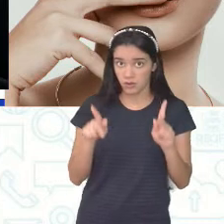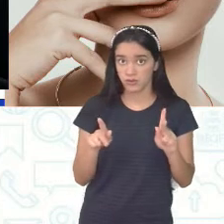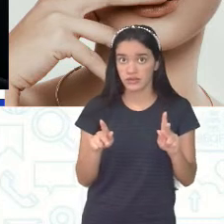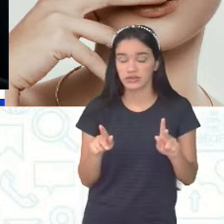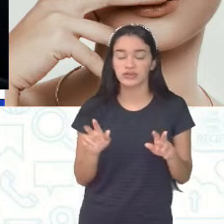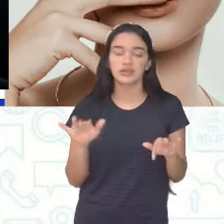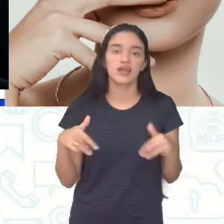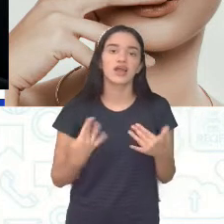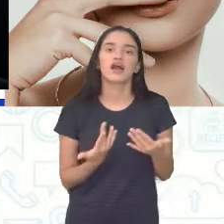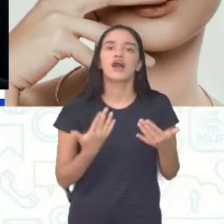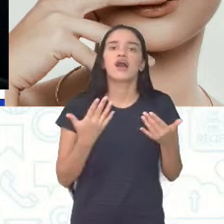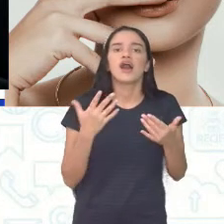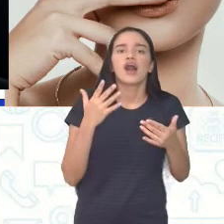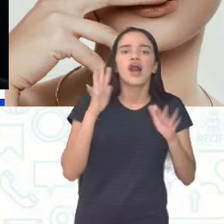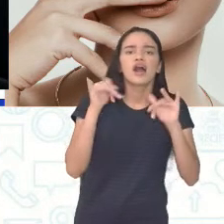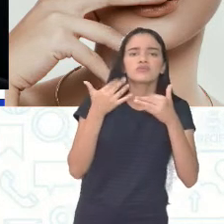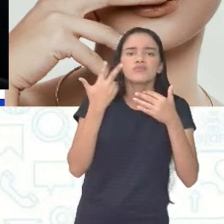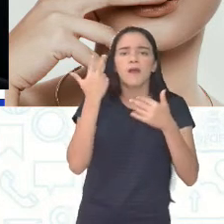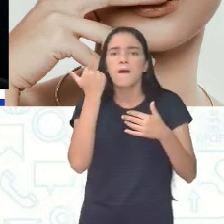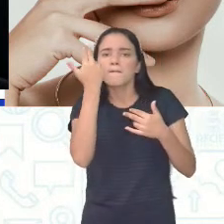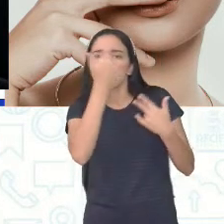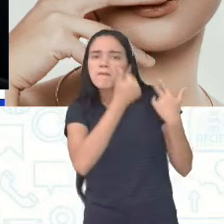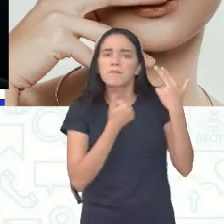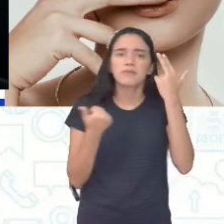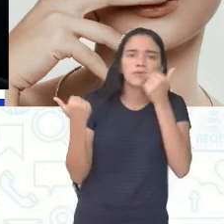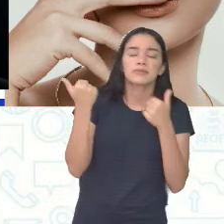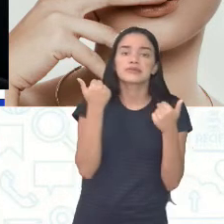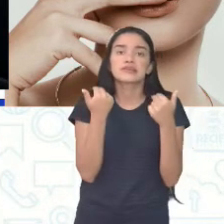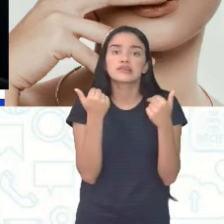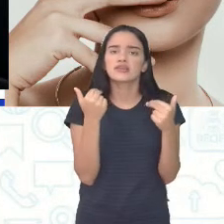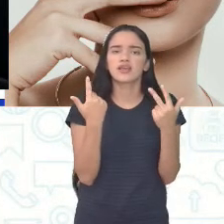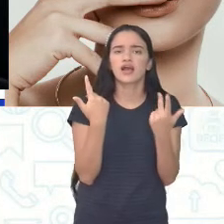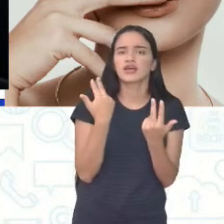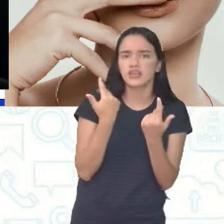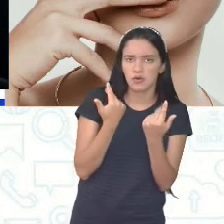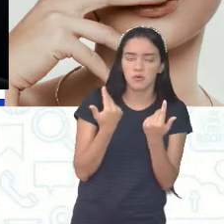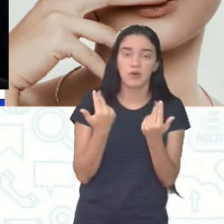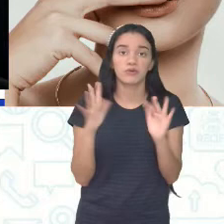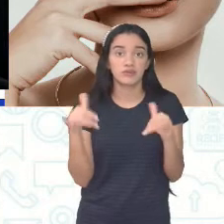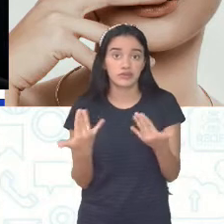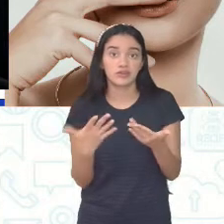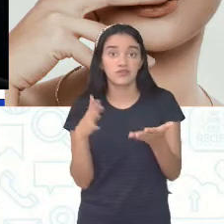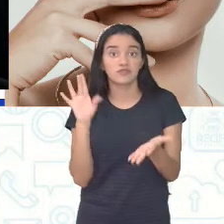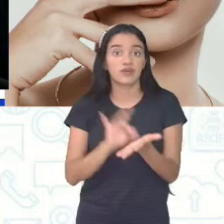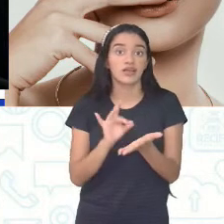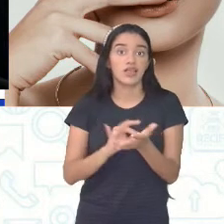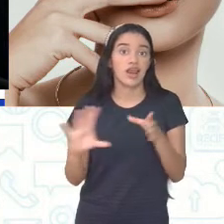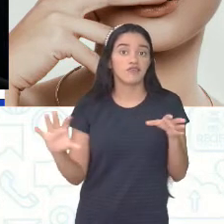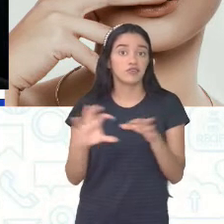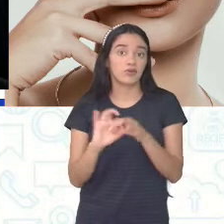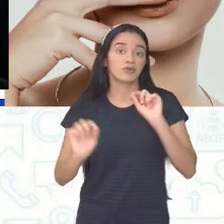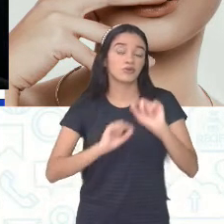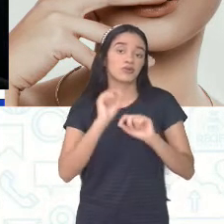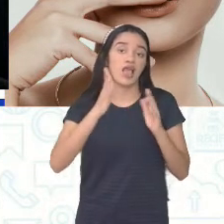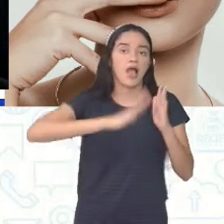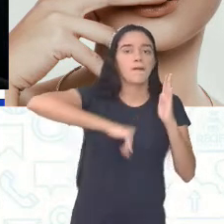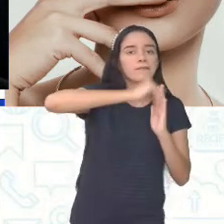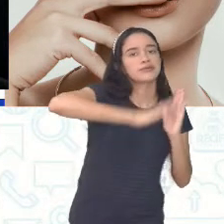olhar direitinho, todos os momentos em que ele aparece em pinturas que não são retratos, ele tem sempre uma expressão muito